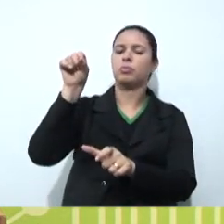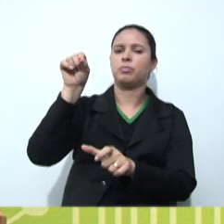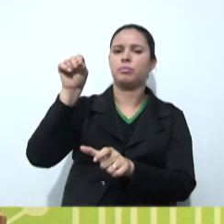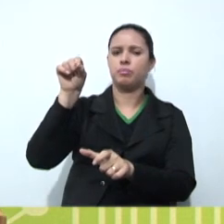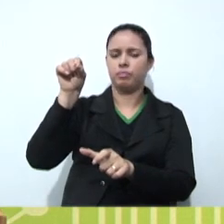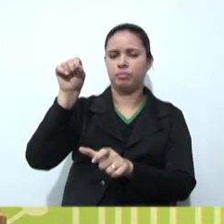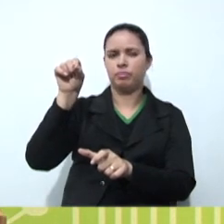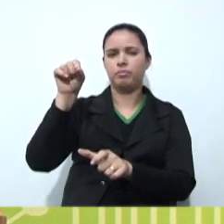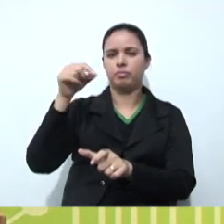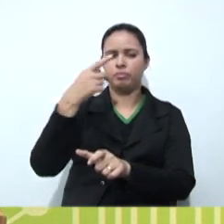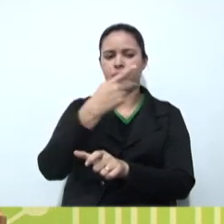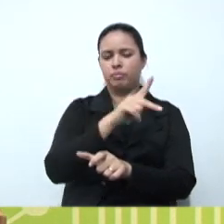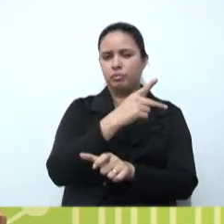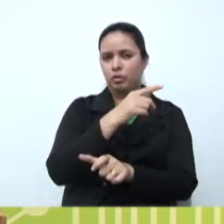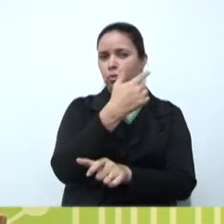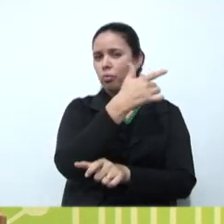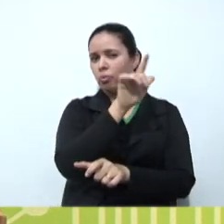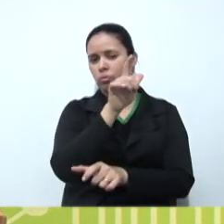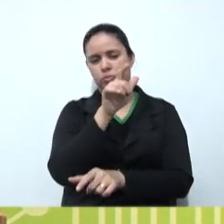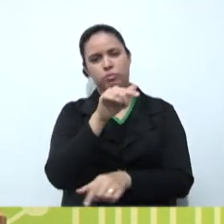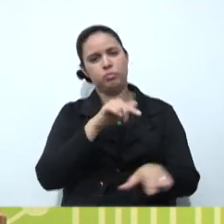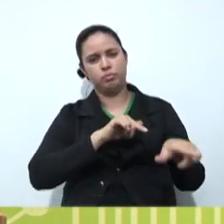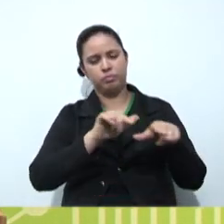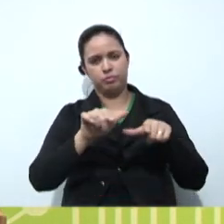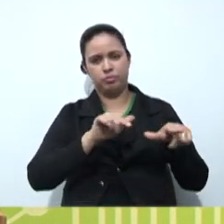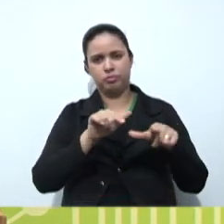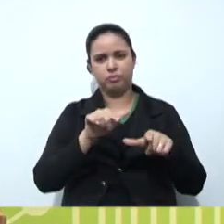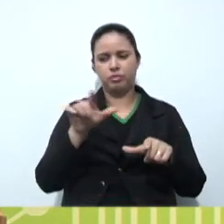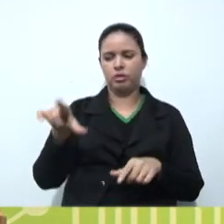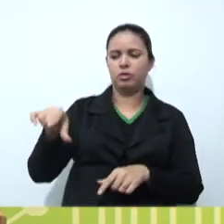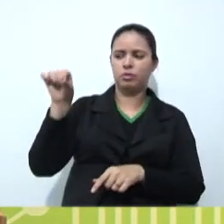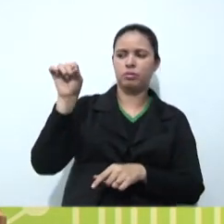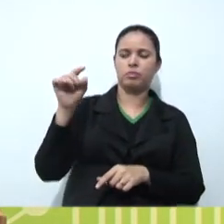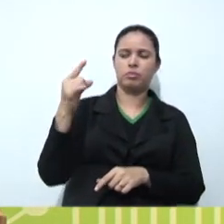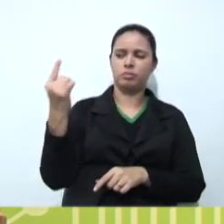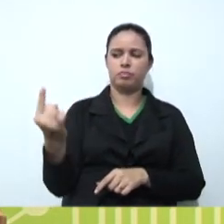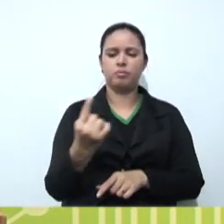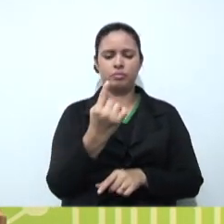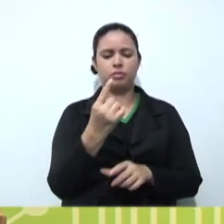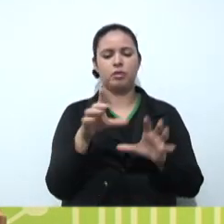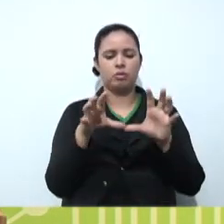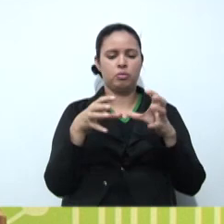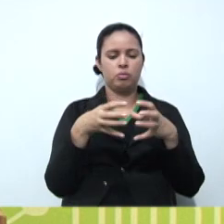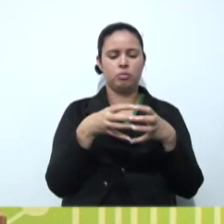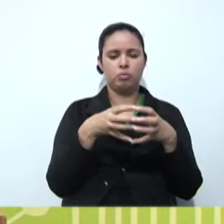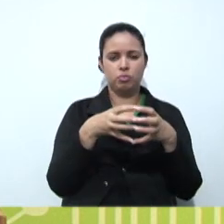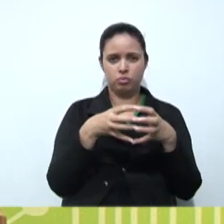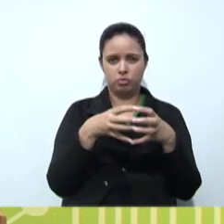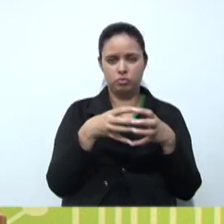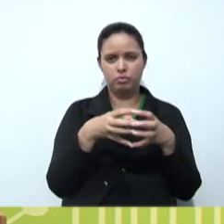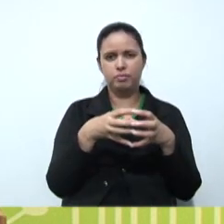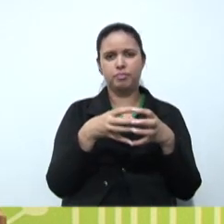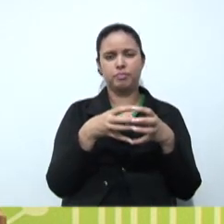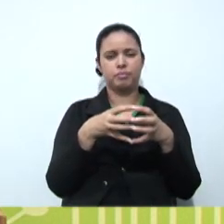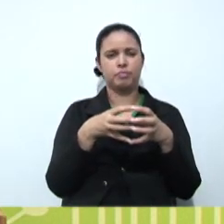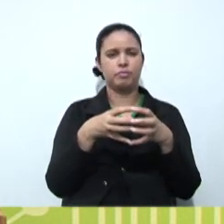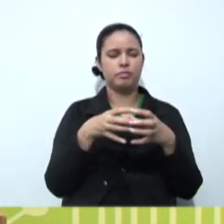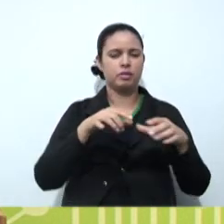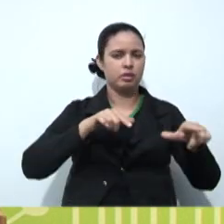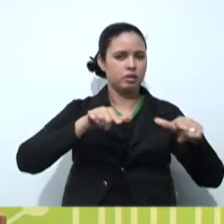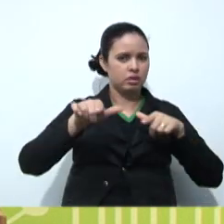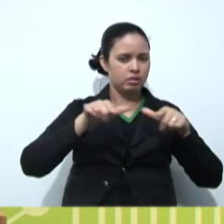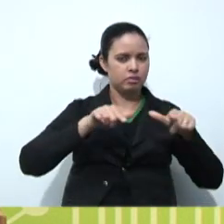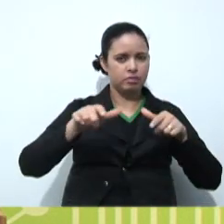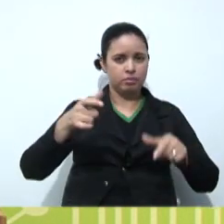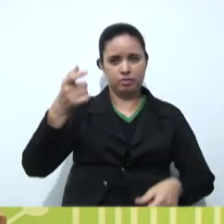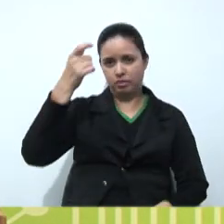seus pares, ou seja, por outros trabalhadores que elegem aquela comissão para que eles trabalhem uma conscientização para melhorar